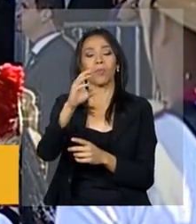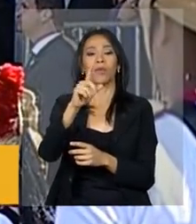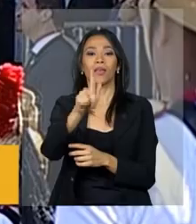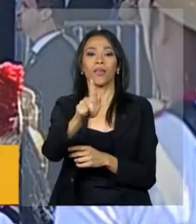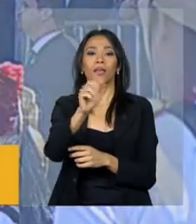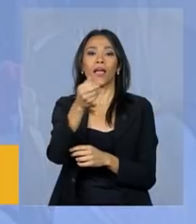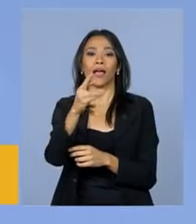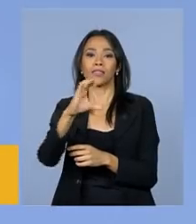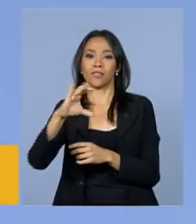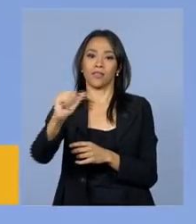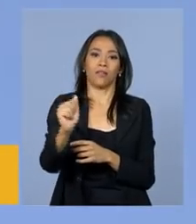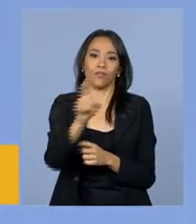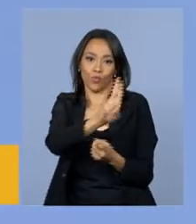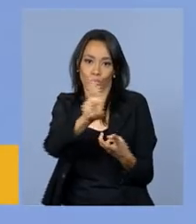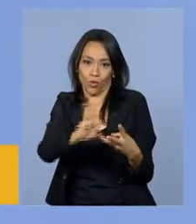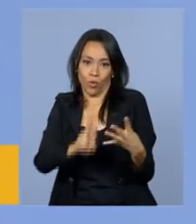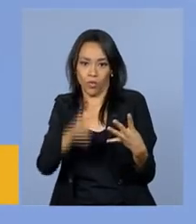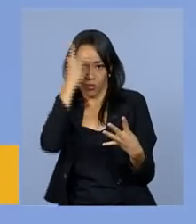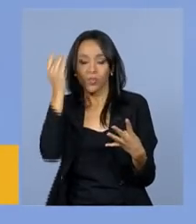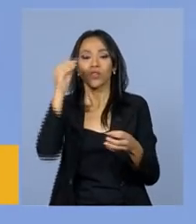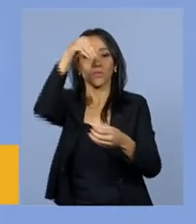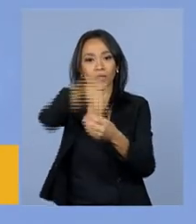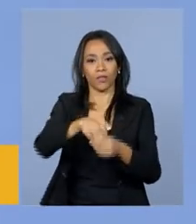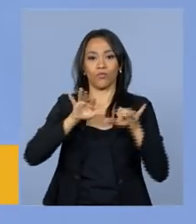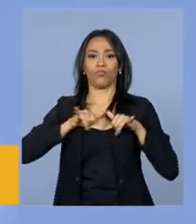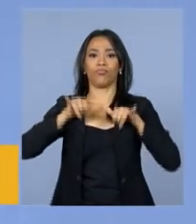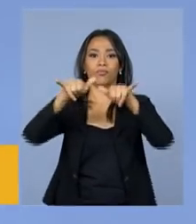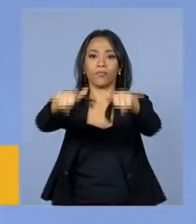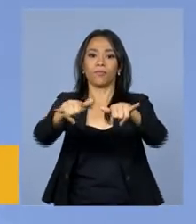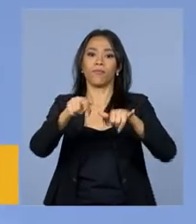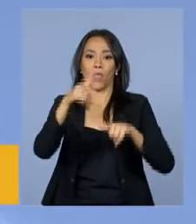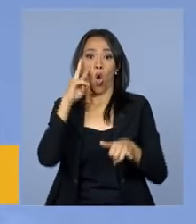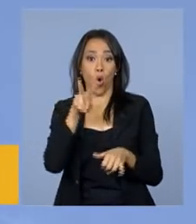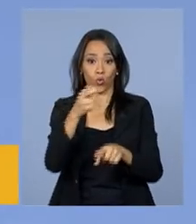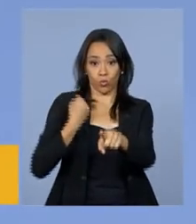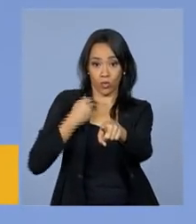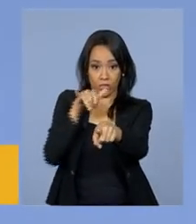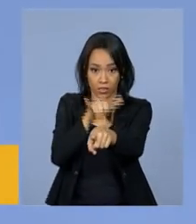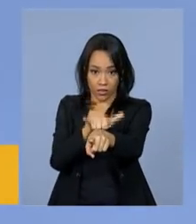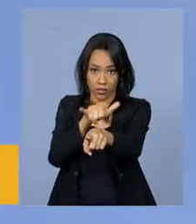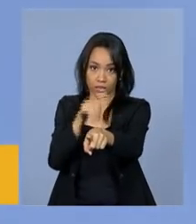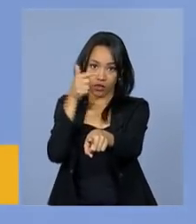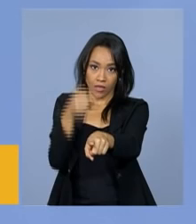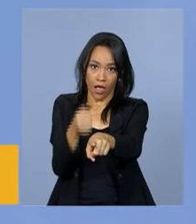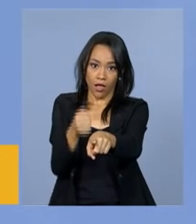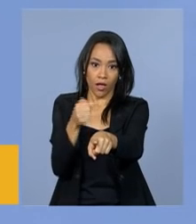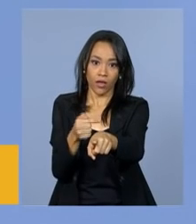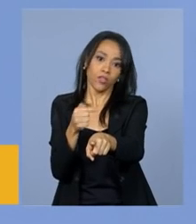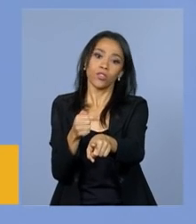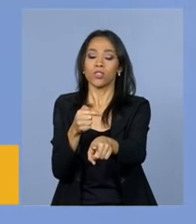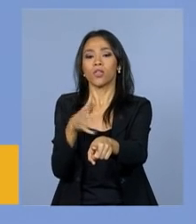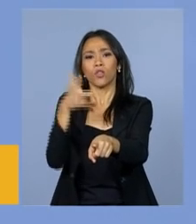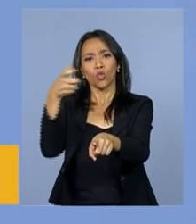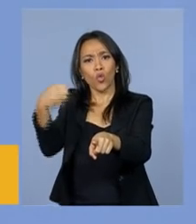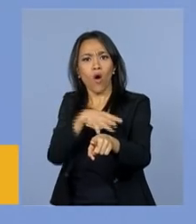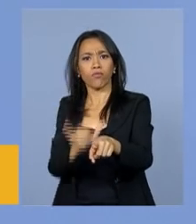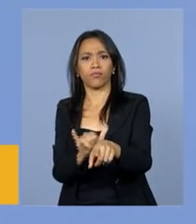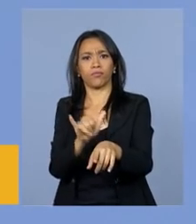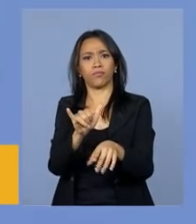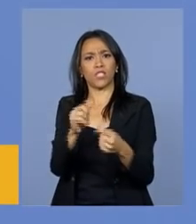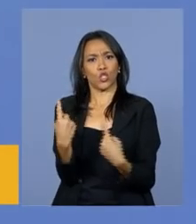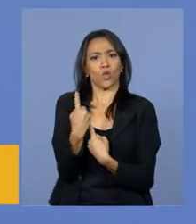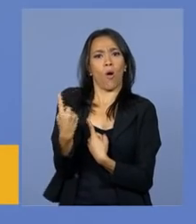posição do número 7 é uma posição interessante. Tá aí o número 7. Ele sai para fazer manobras acrobacias